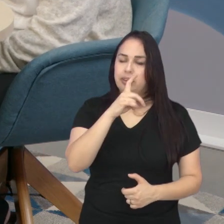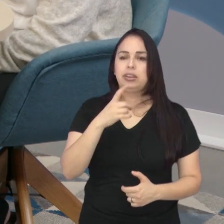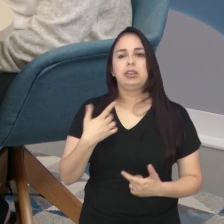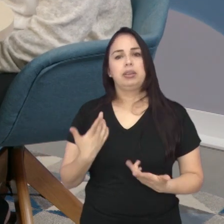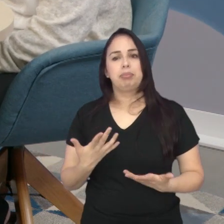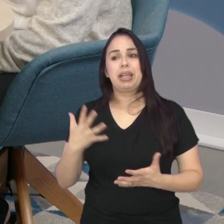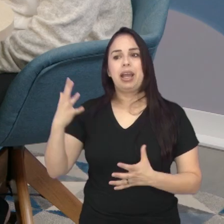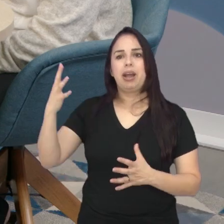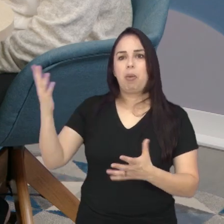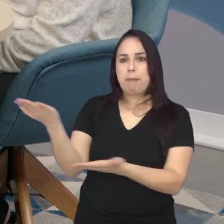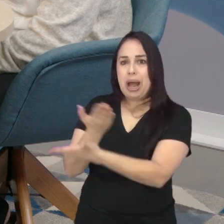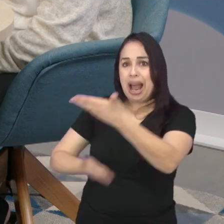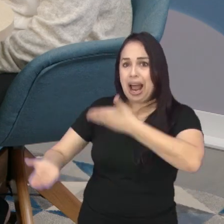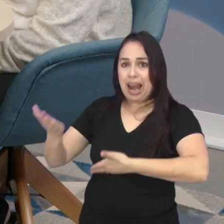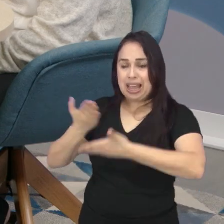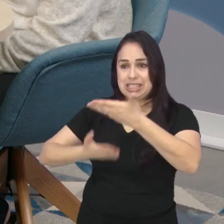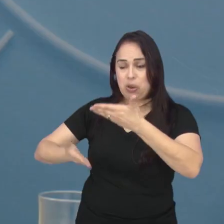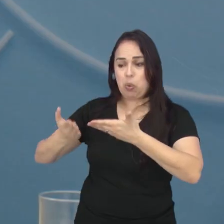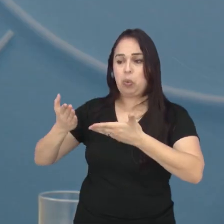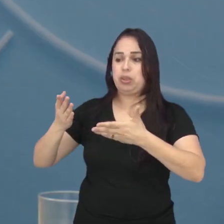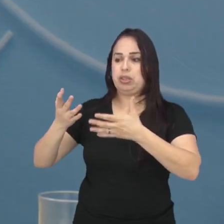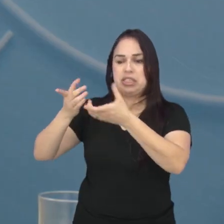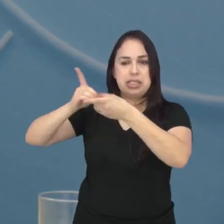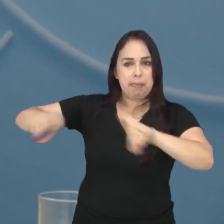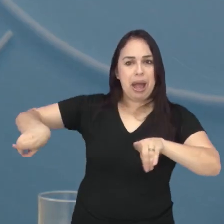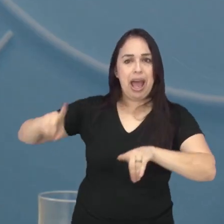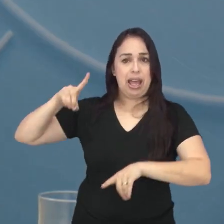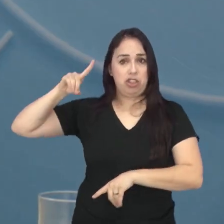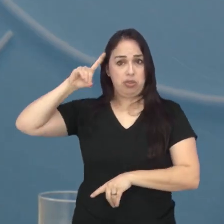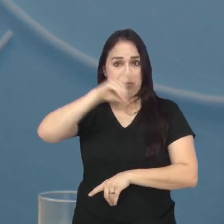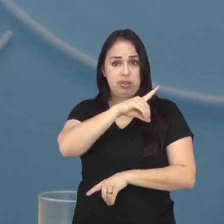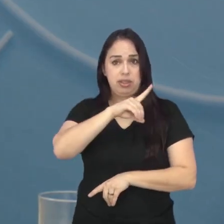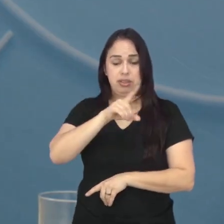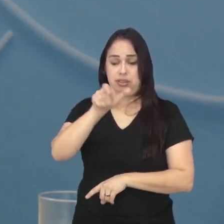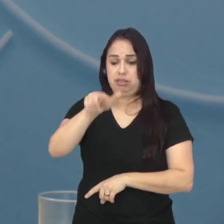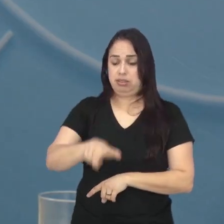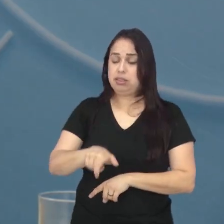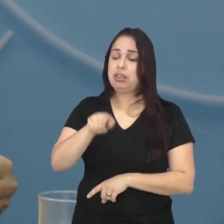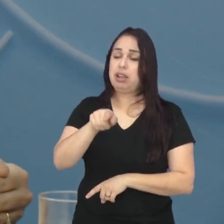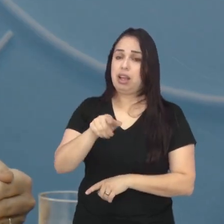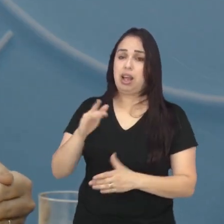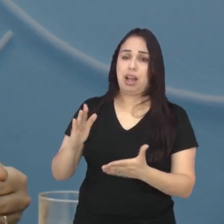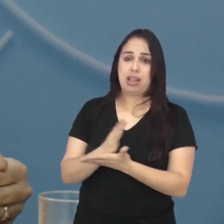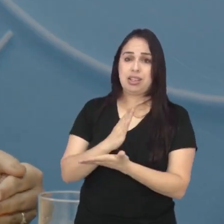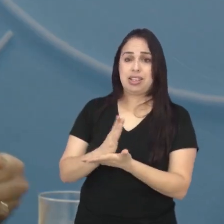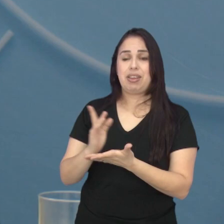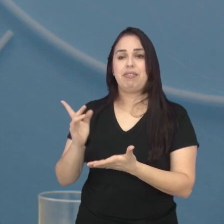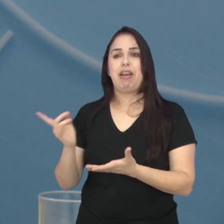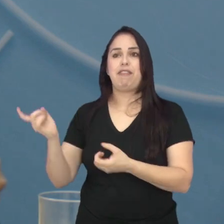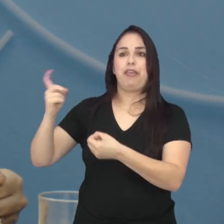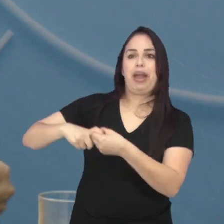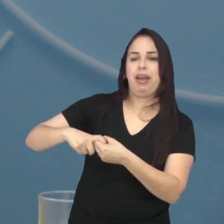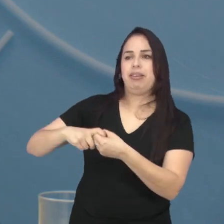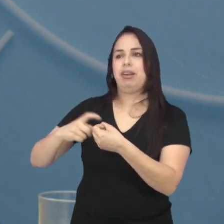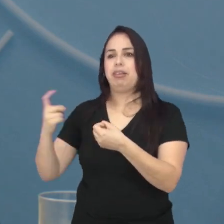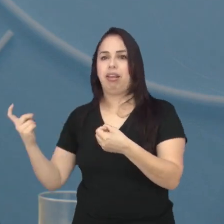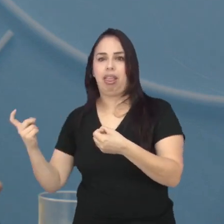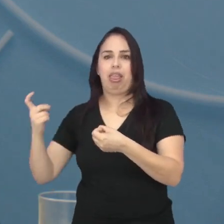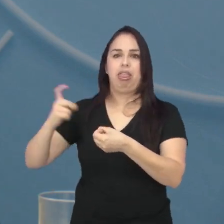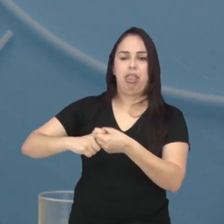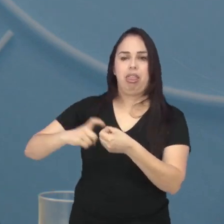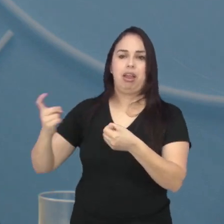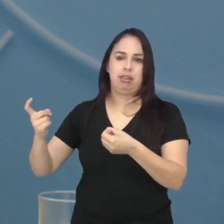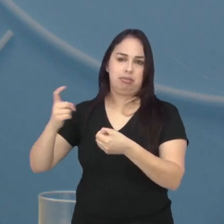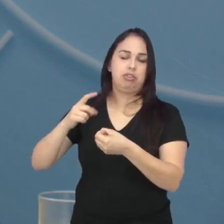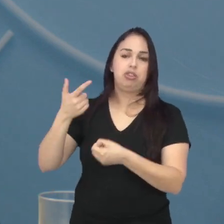porque como é uma relação muito difícil de terminar, essa pessoa, ela vai muitas vezes terminar e voltar, terminar e voltar,